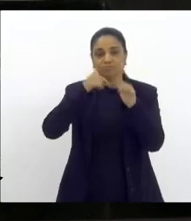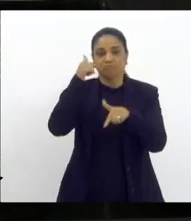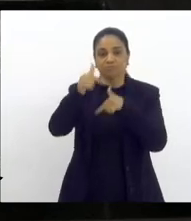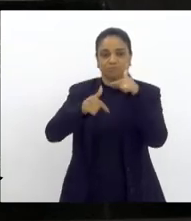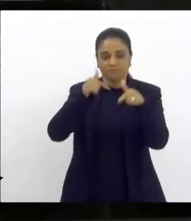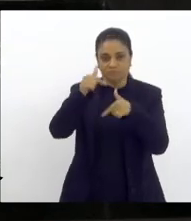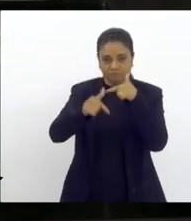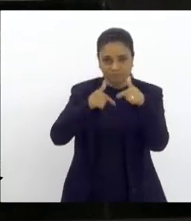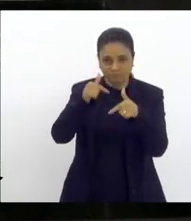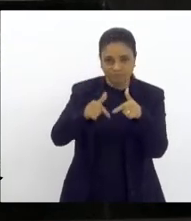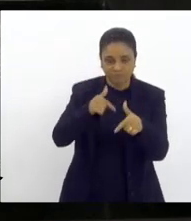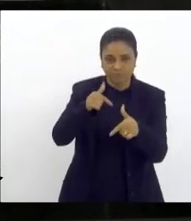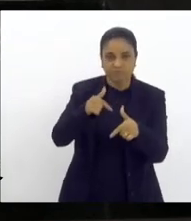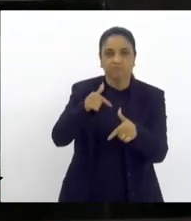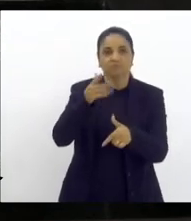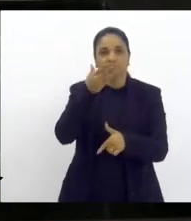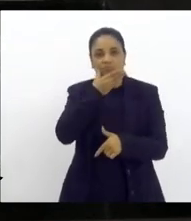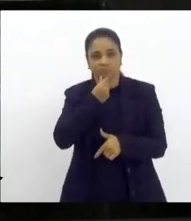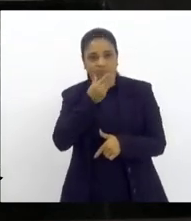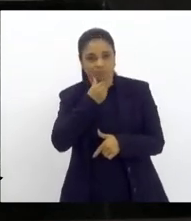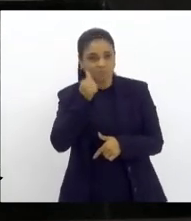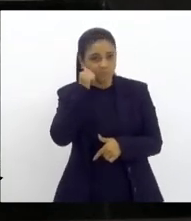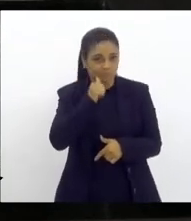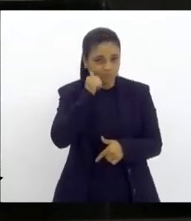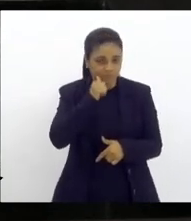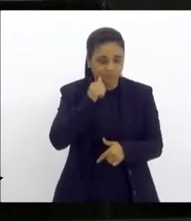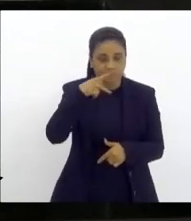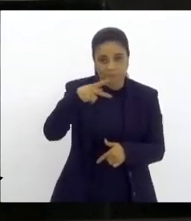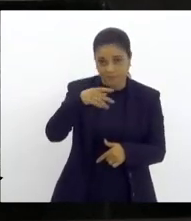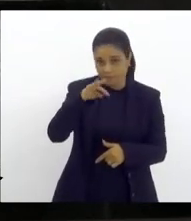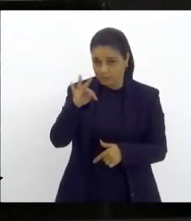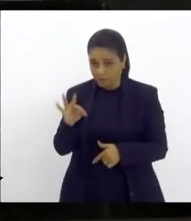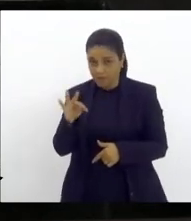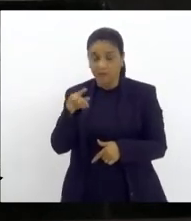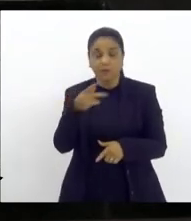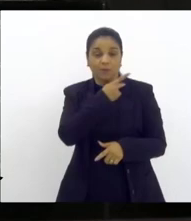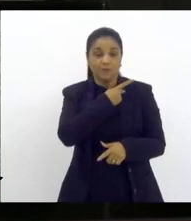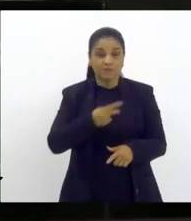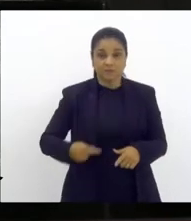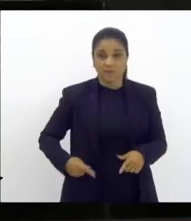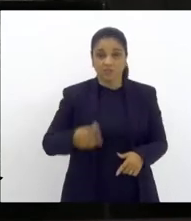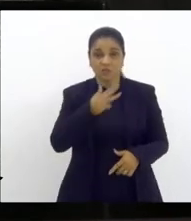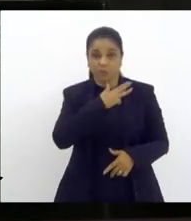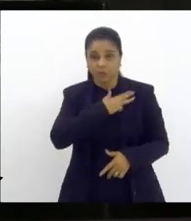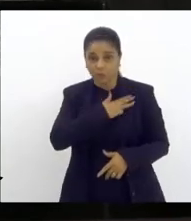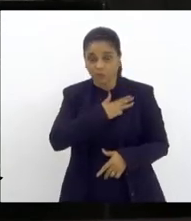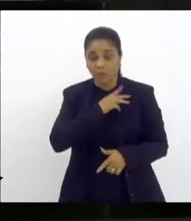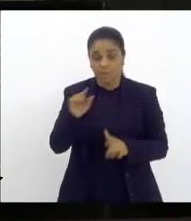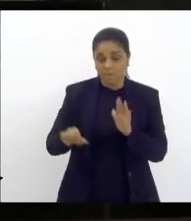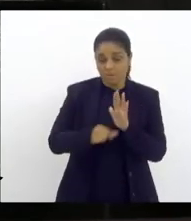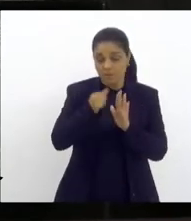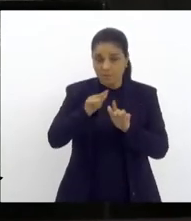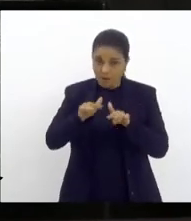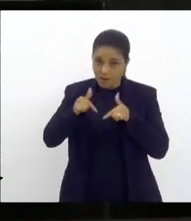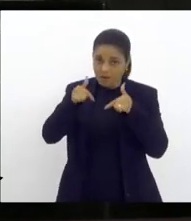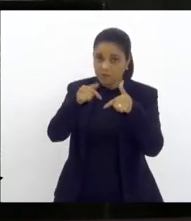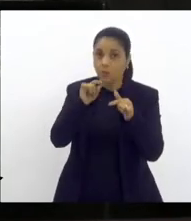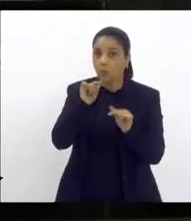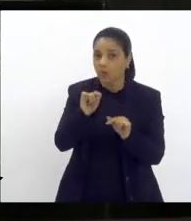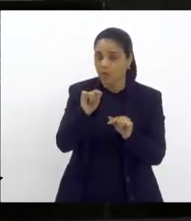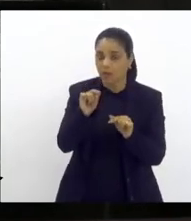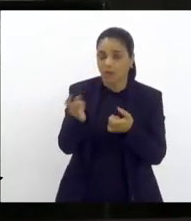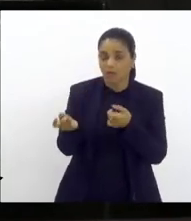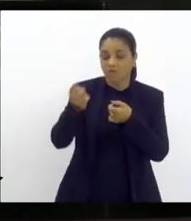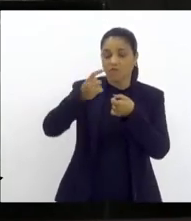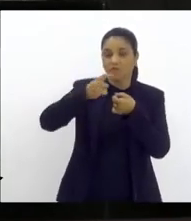e das trabalhadoras do presidente Lula que inclusive uma das primeiras ações que fez o seu governo foi a